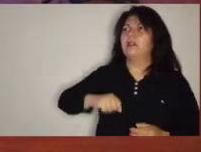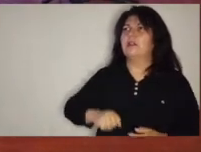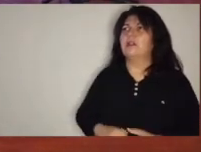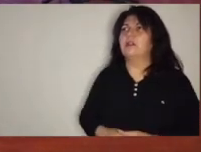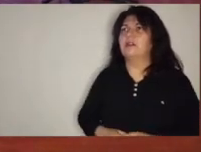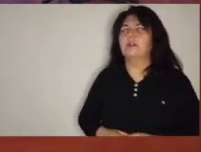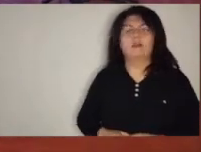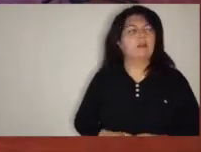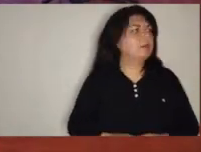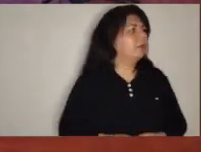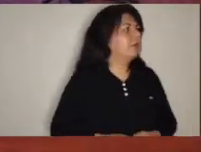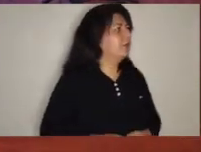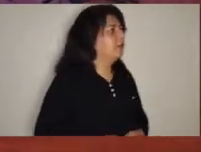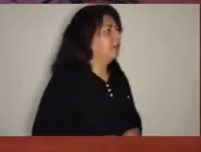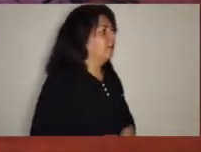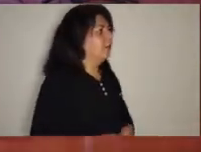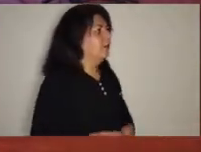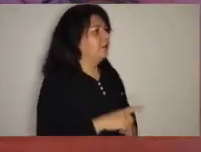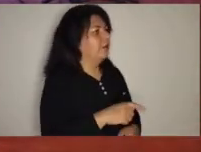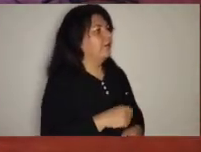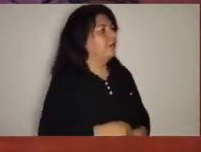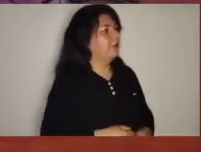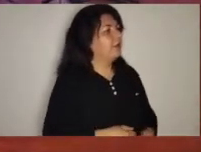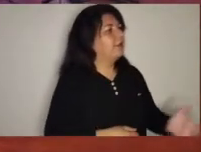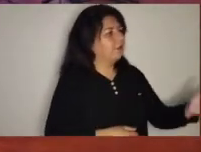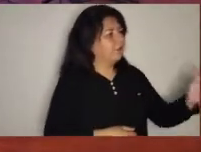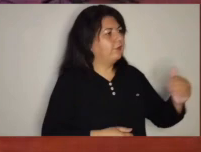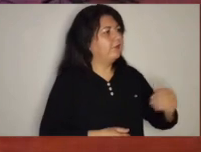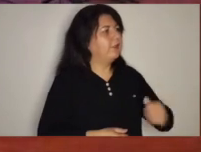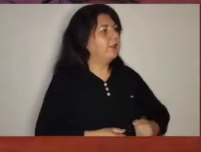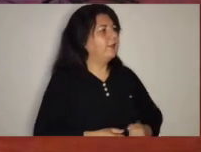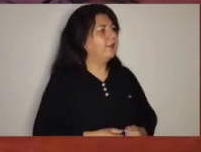E a Bíblia vai nos dizer que Pedro, ele